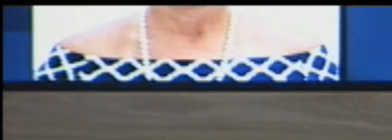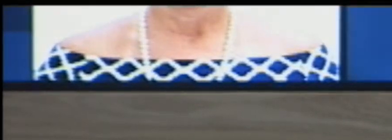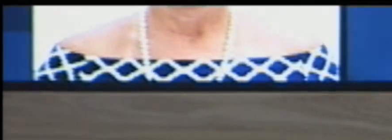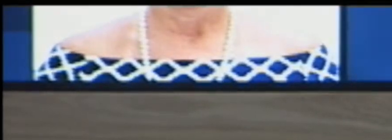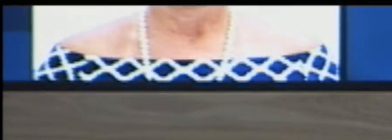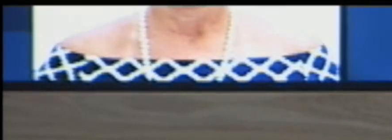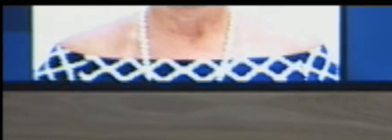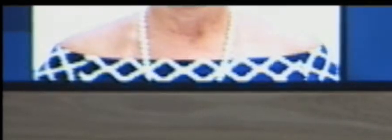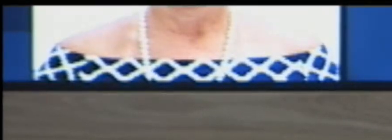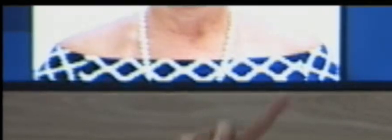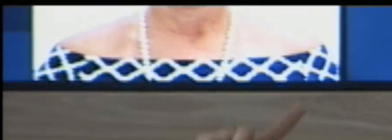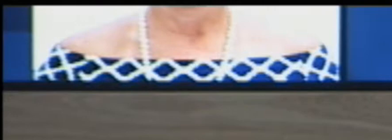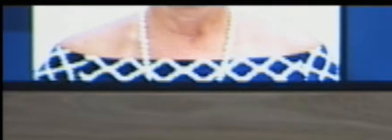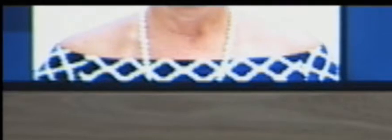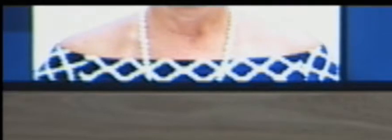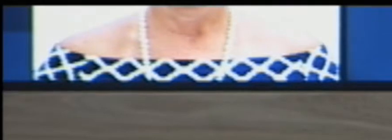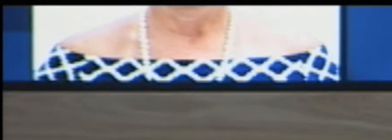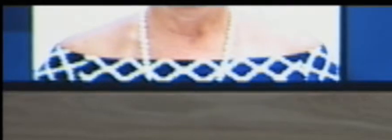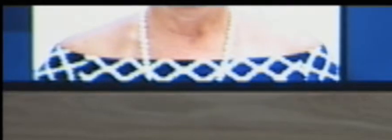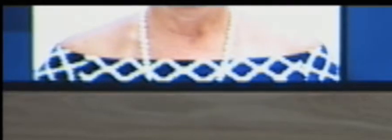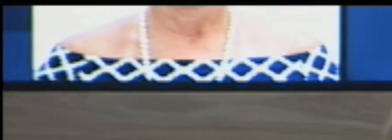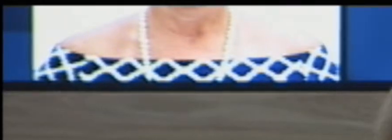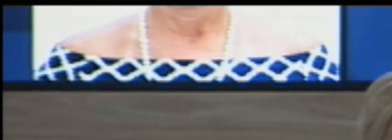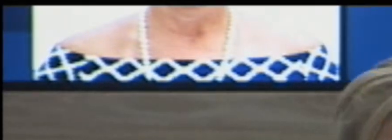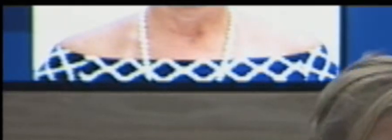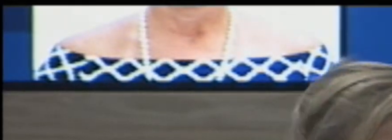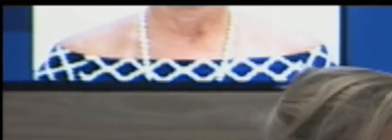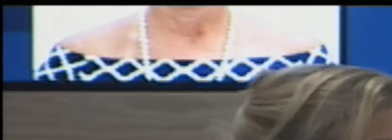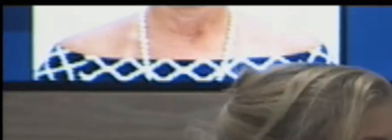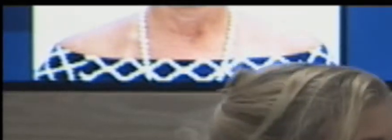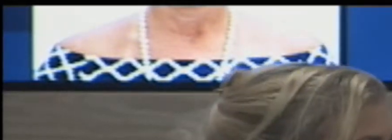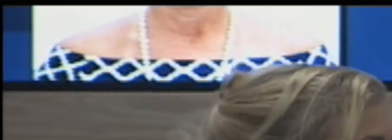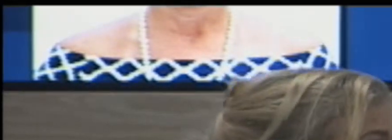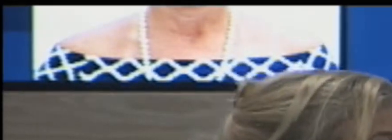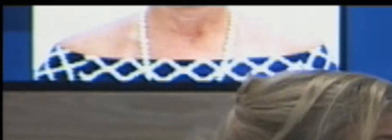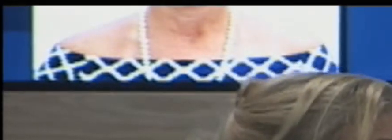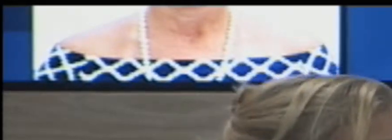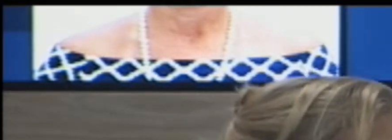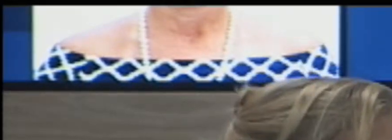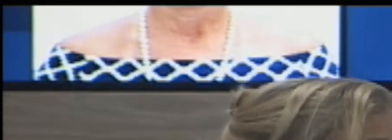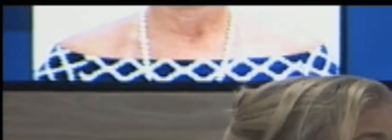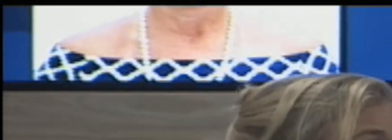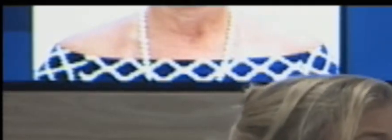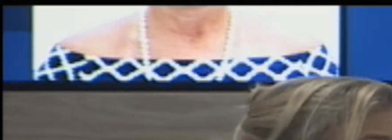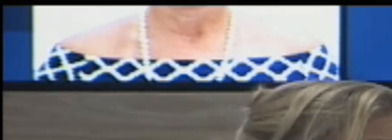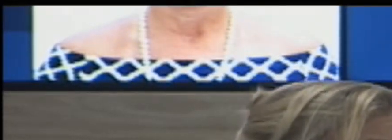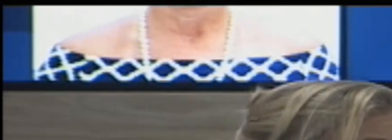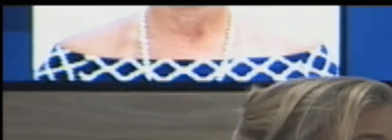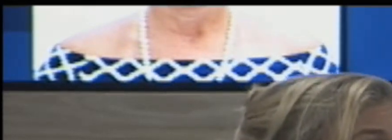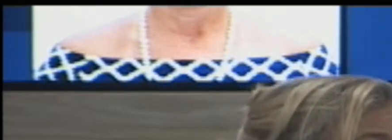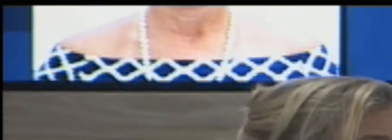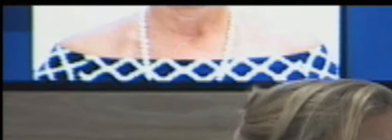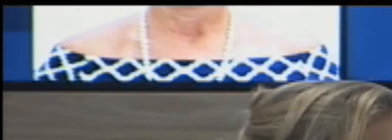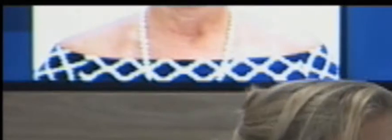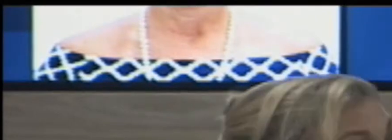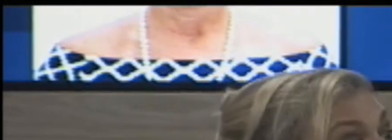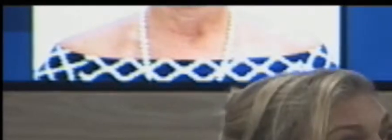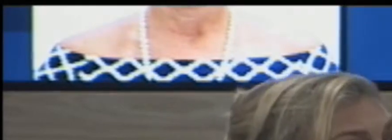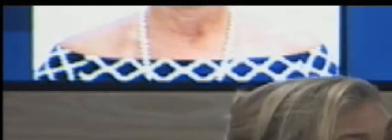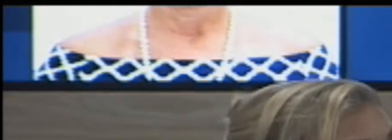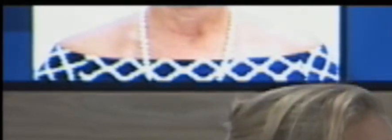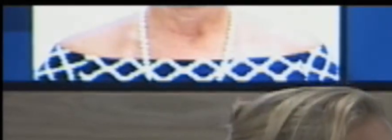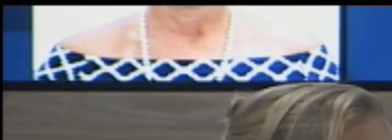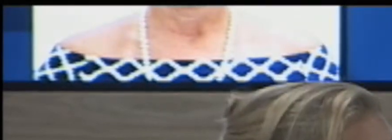vamos auxiliar. Cabe a nós, vereadores, auxiliar para que a Limeira não perca